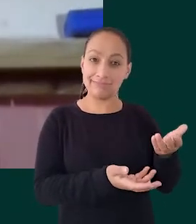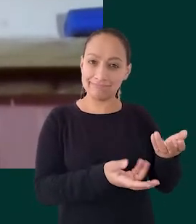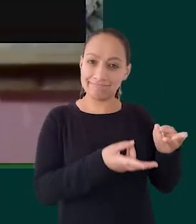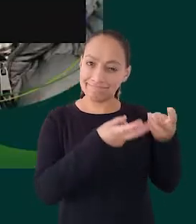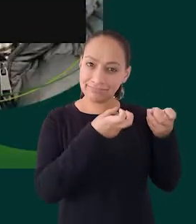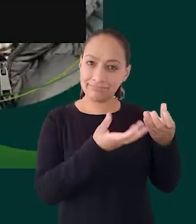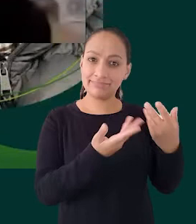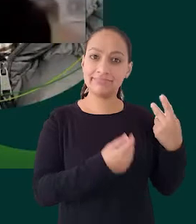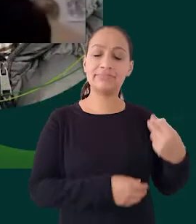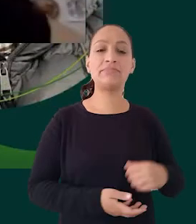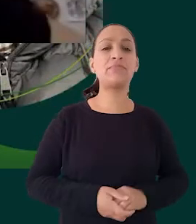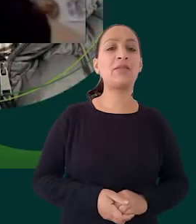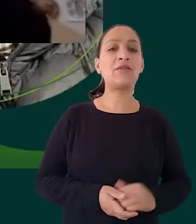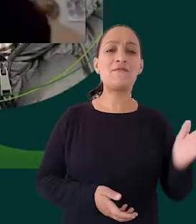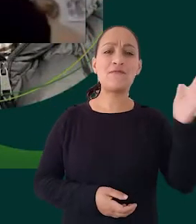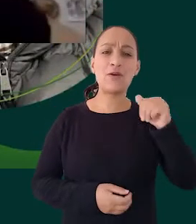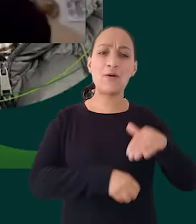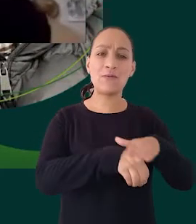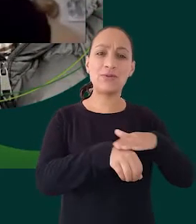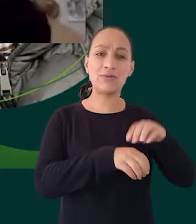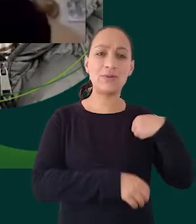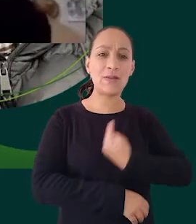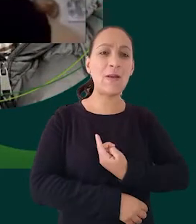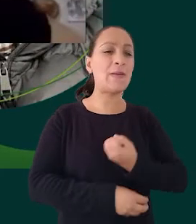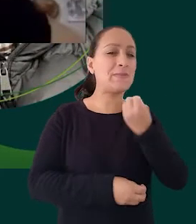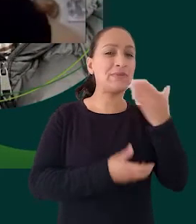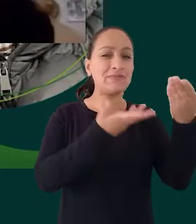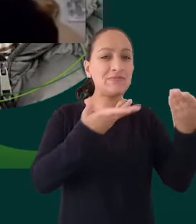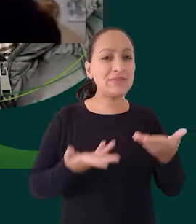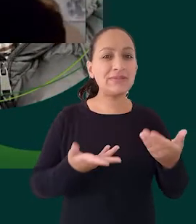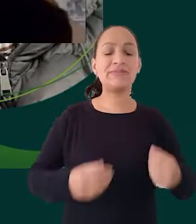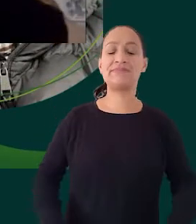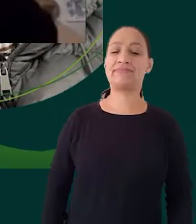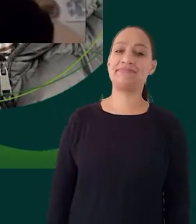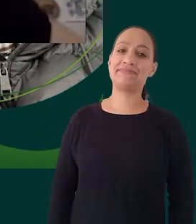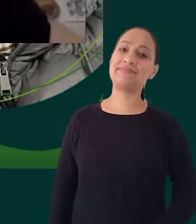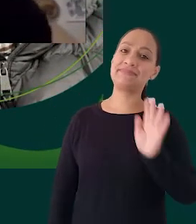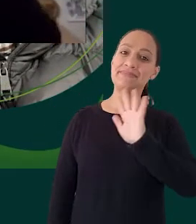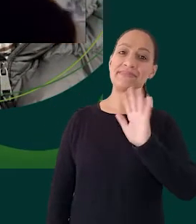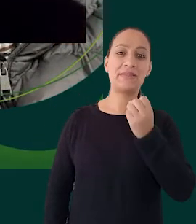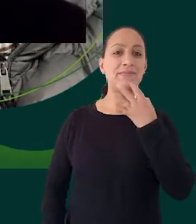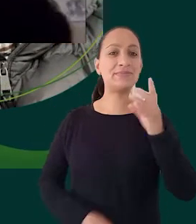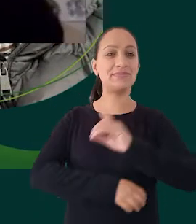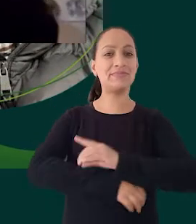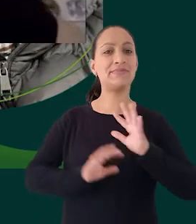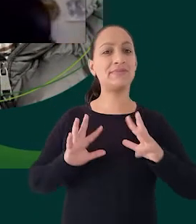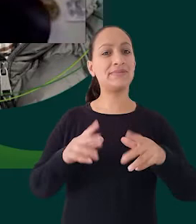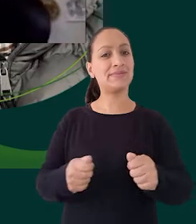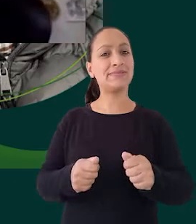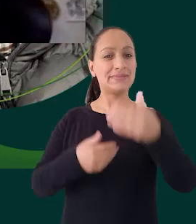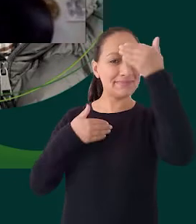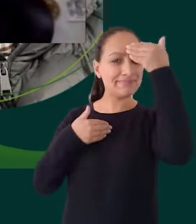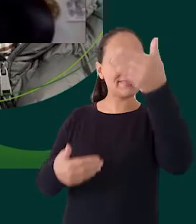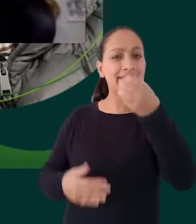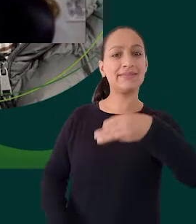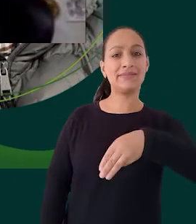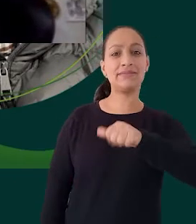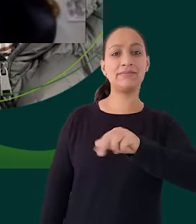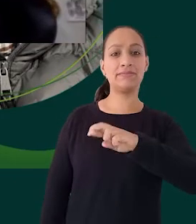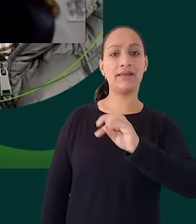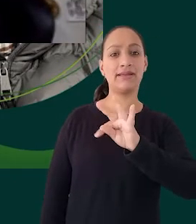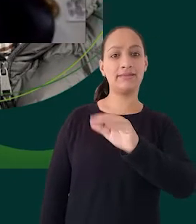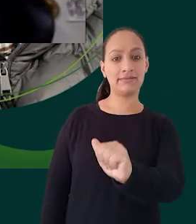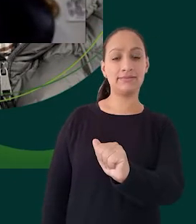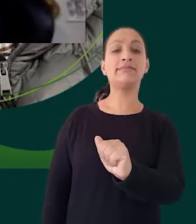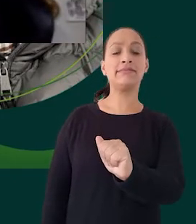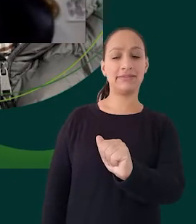a gente, seja muito bem-vindo. Olá, bom dia a todos. Muito obrigado, Marta. Desde